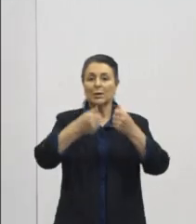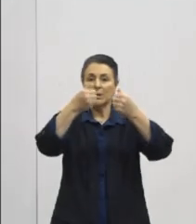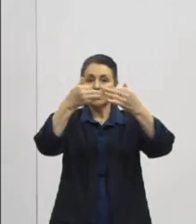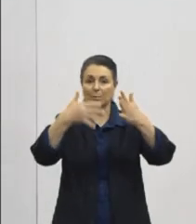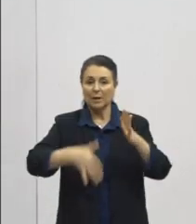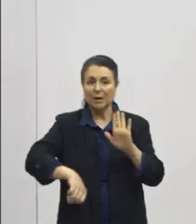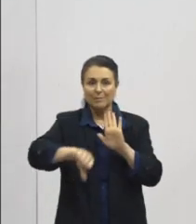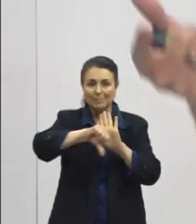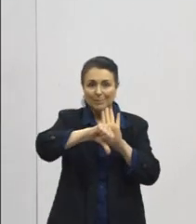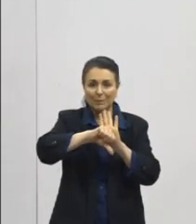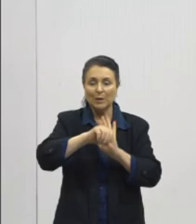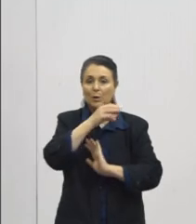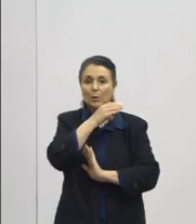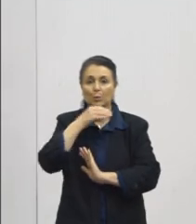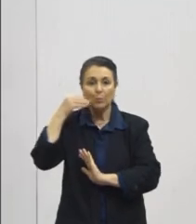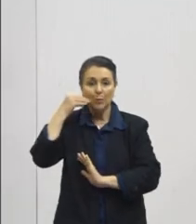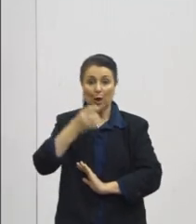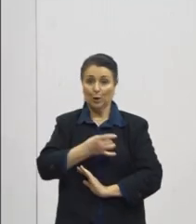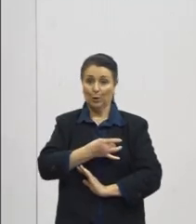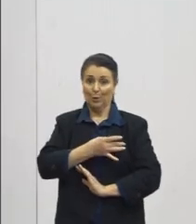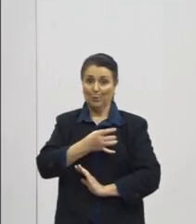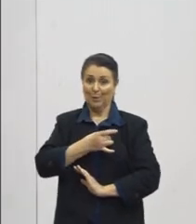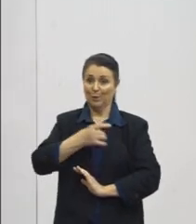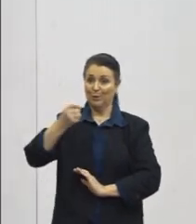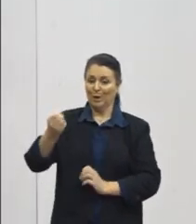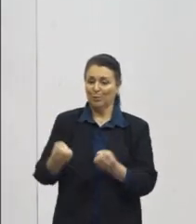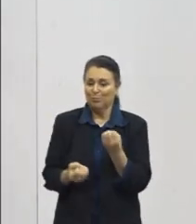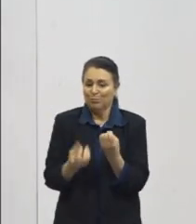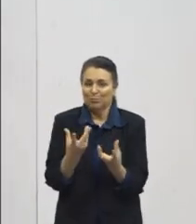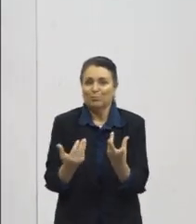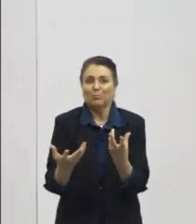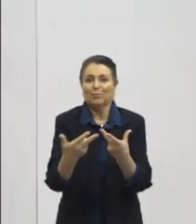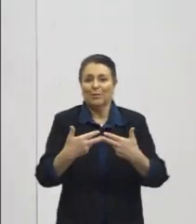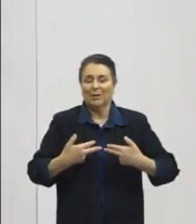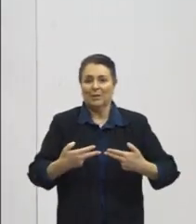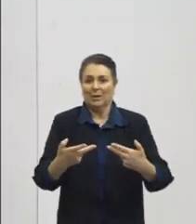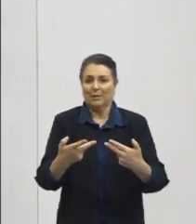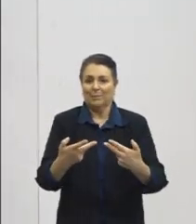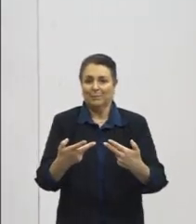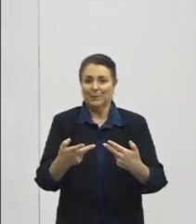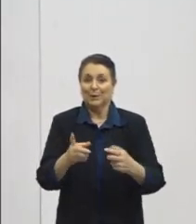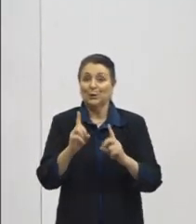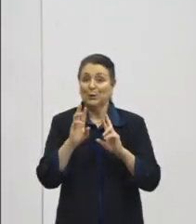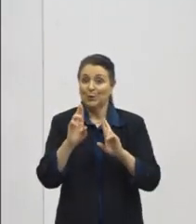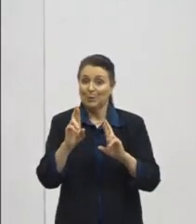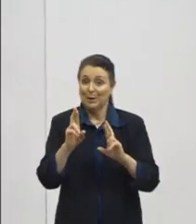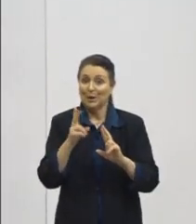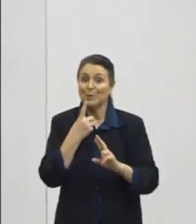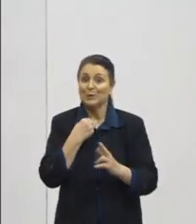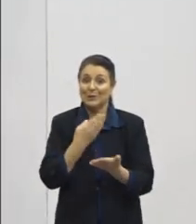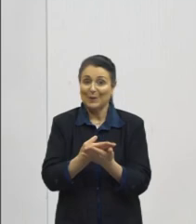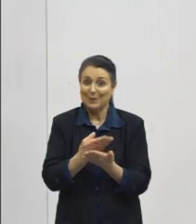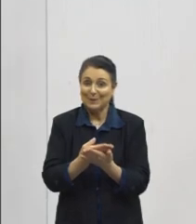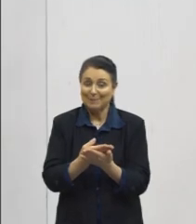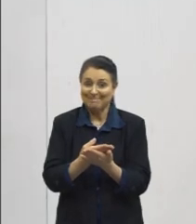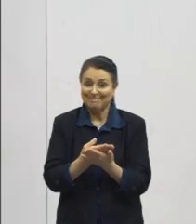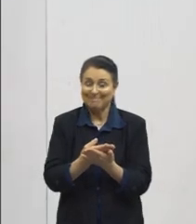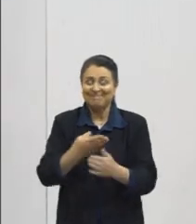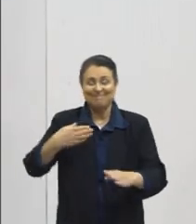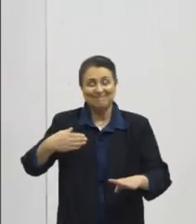né Desse medo dos mísseis e da Guerra nuclear tá bom Pessoal espero que vocês tenham gostado da aula de hoje e